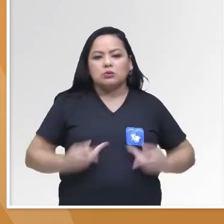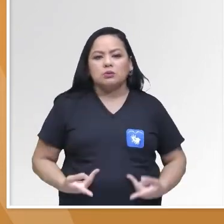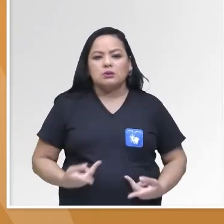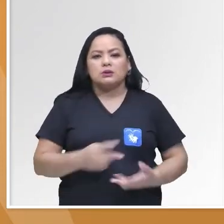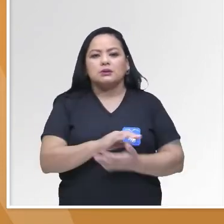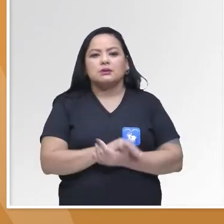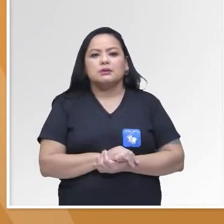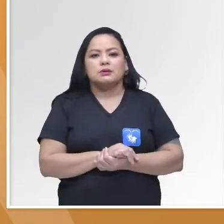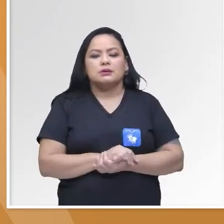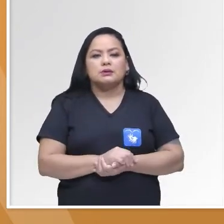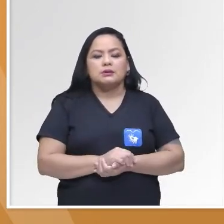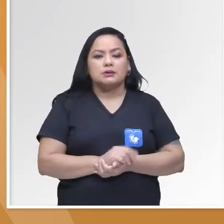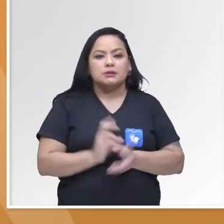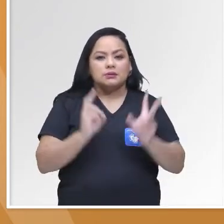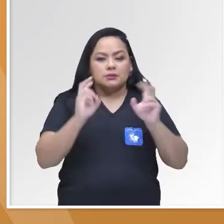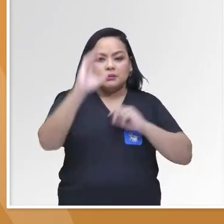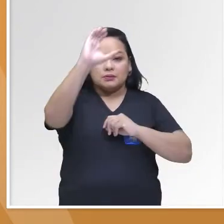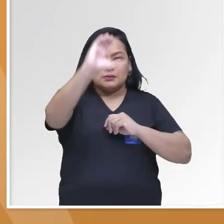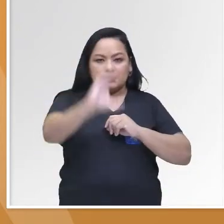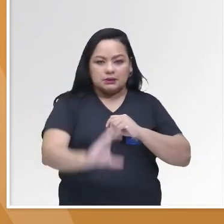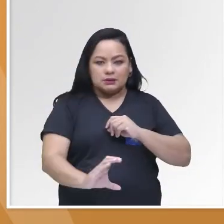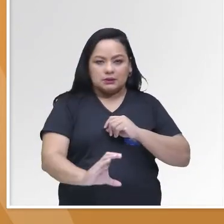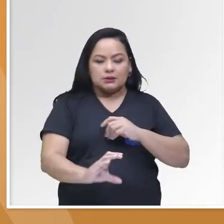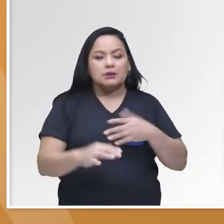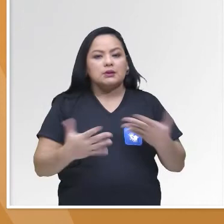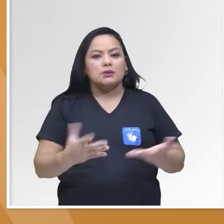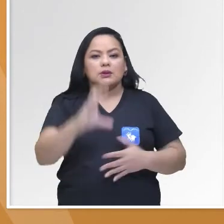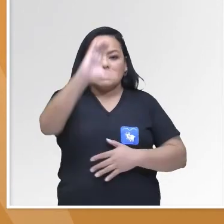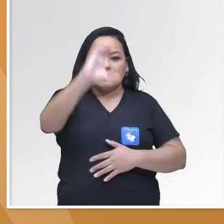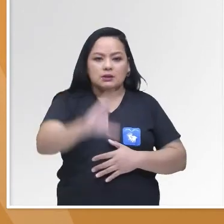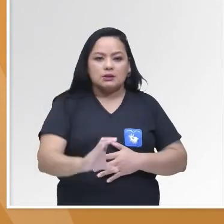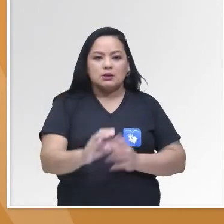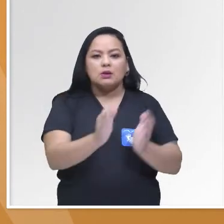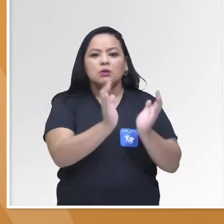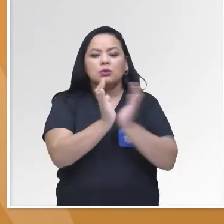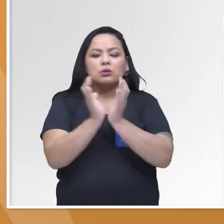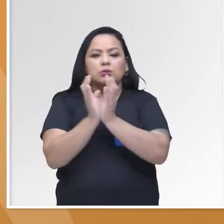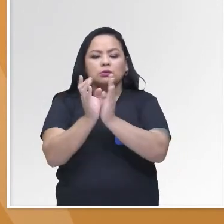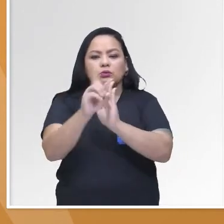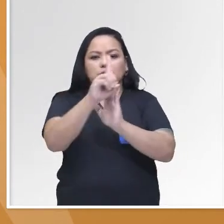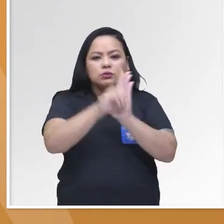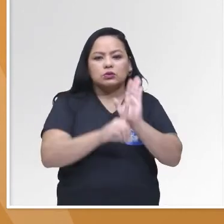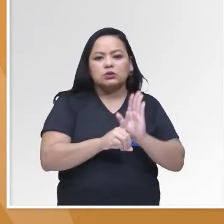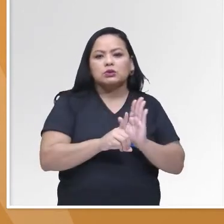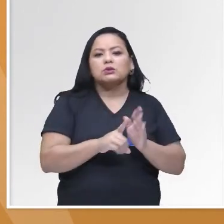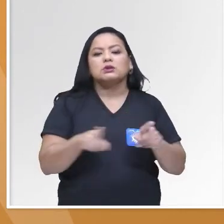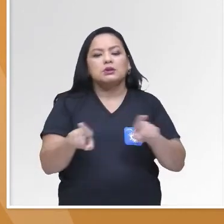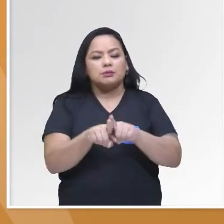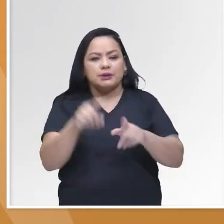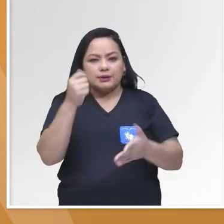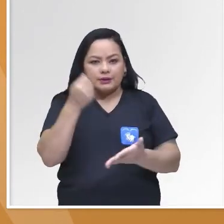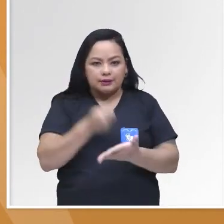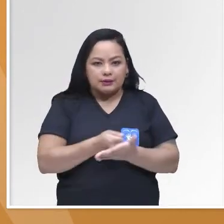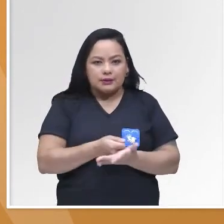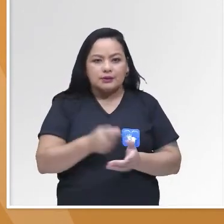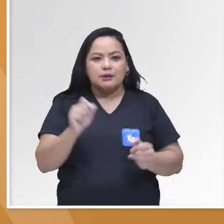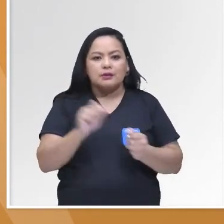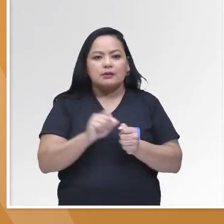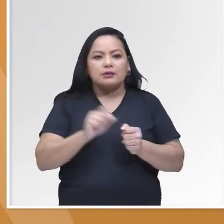a cidadania. A cidadania é o conjunto de direitos e